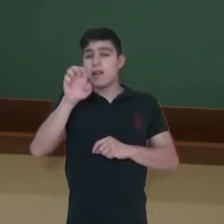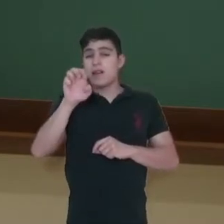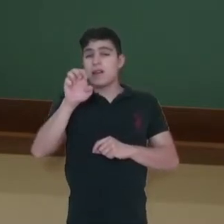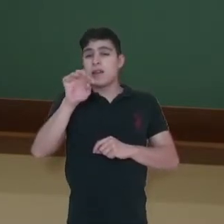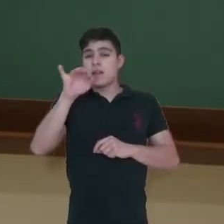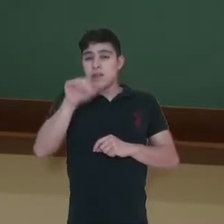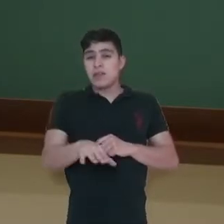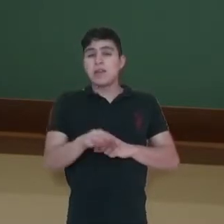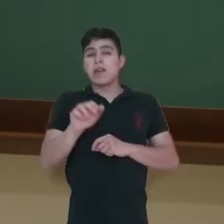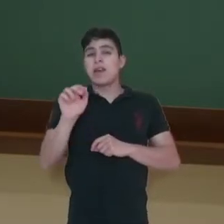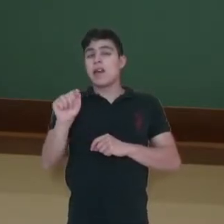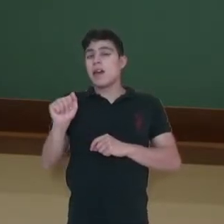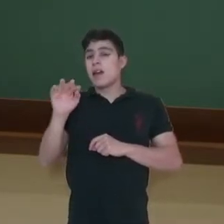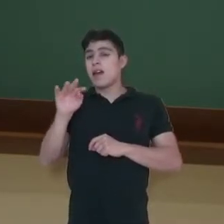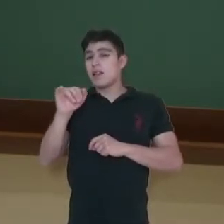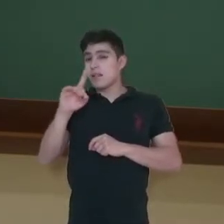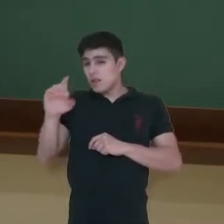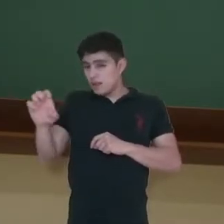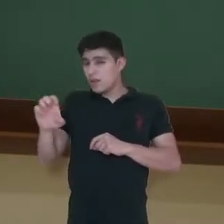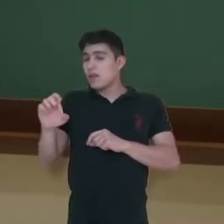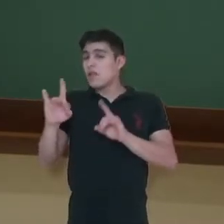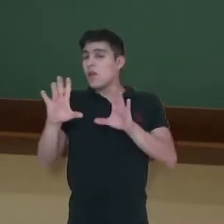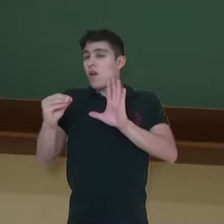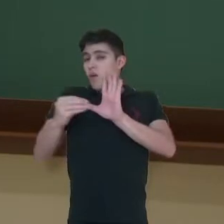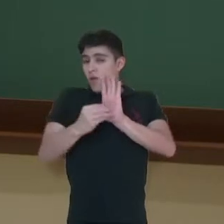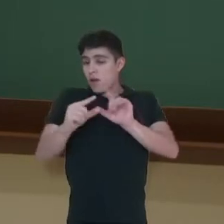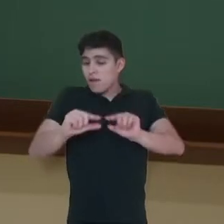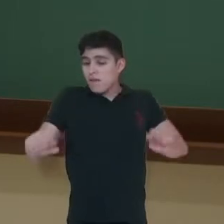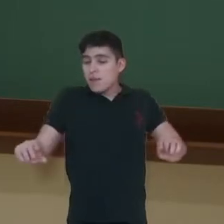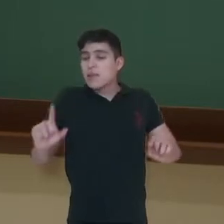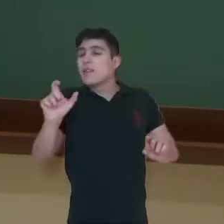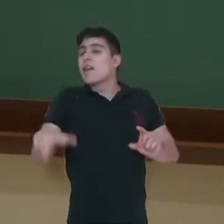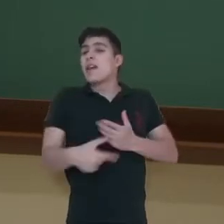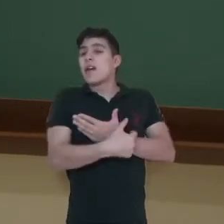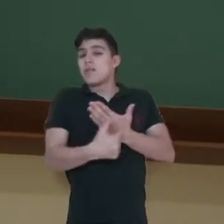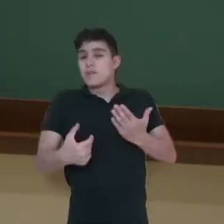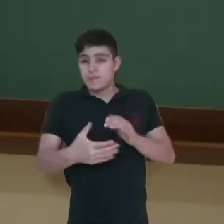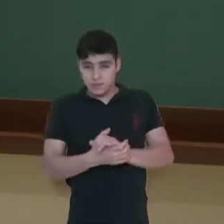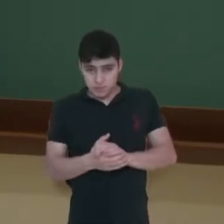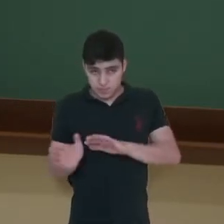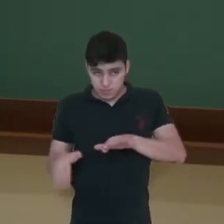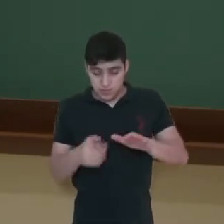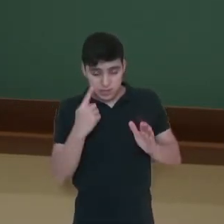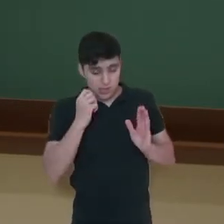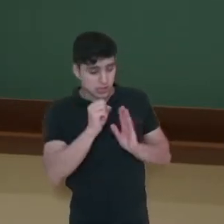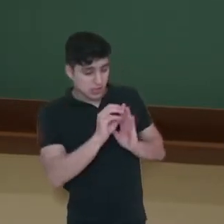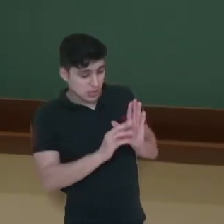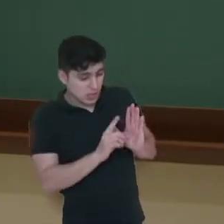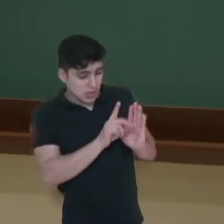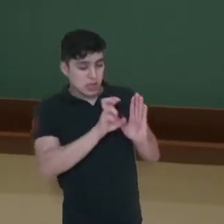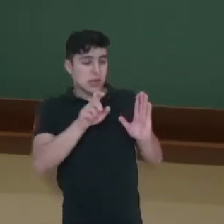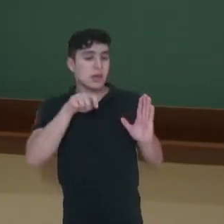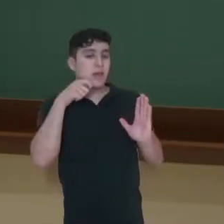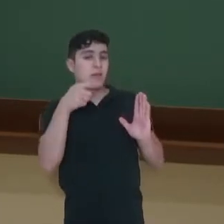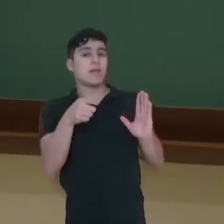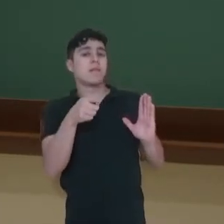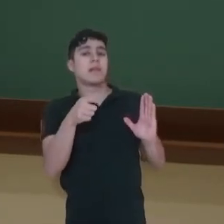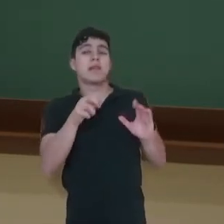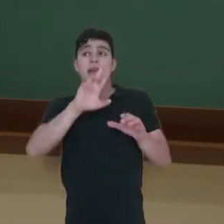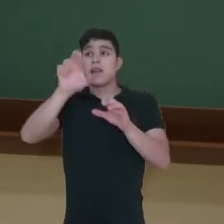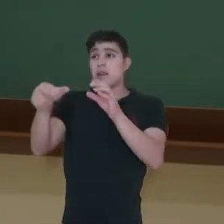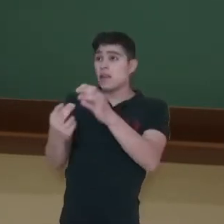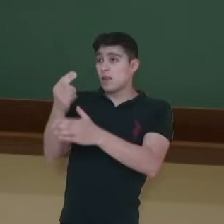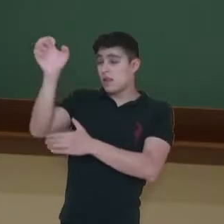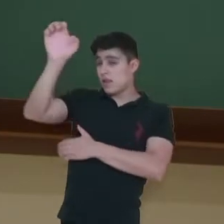de Ataíde, mestre Ataíde, tá bom? Só para observação. Quando a gente fala século XV, pessoal, a gente está falando sobre o Renascimento lá na Europa,